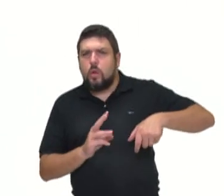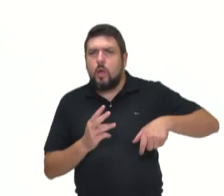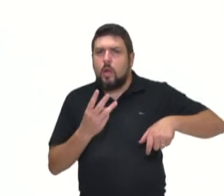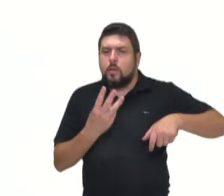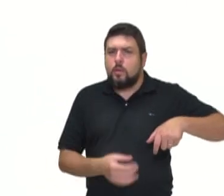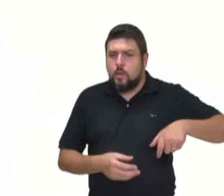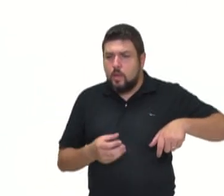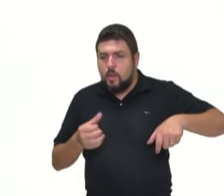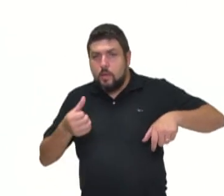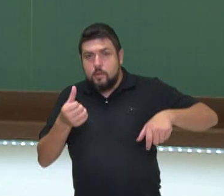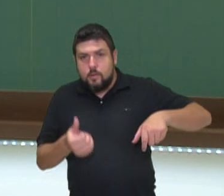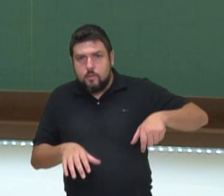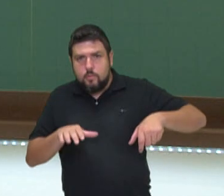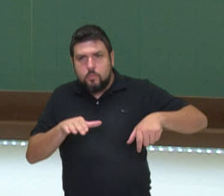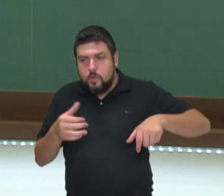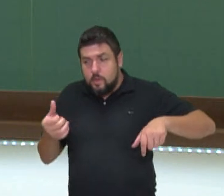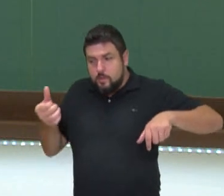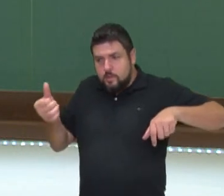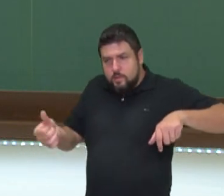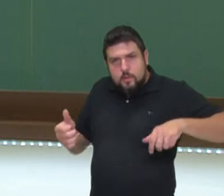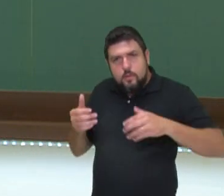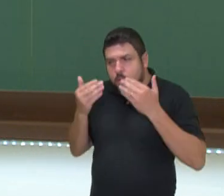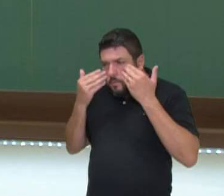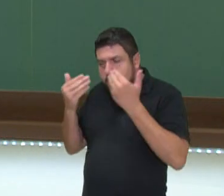6 atacantes. Beleza?